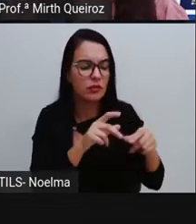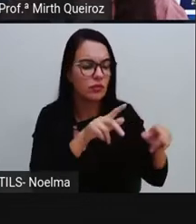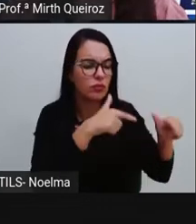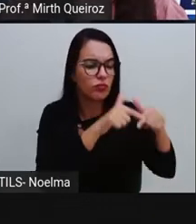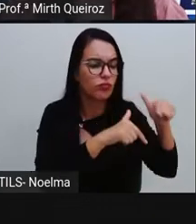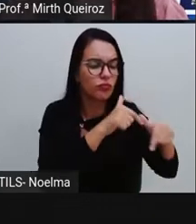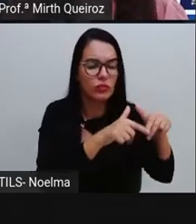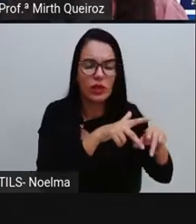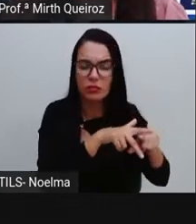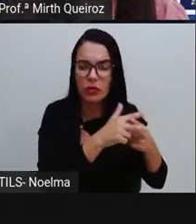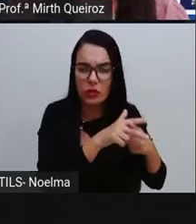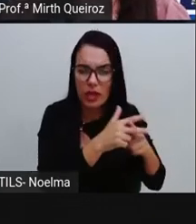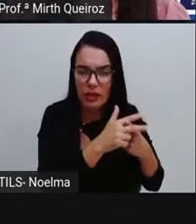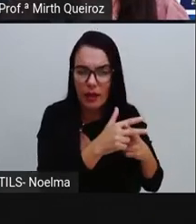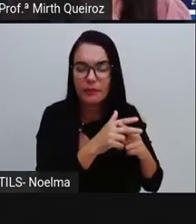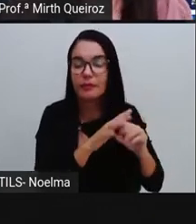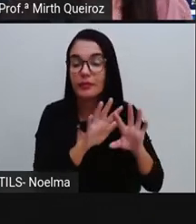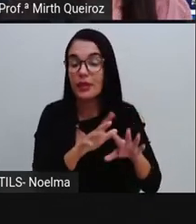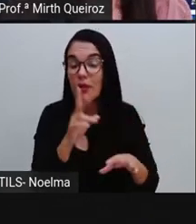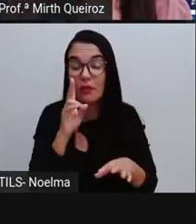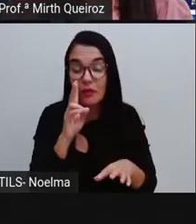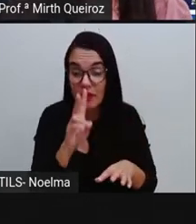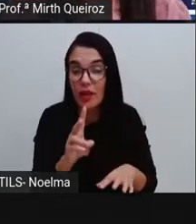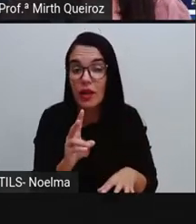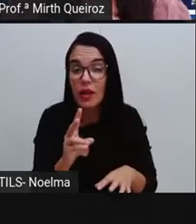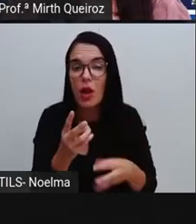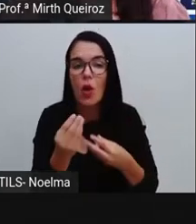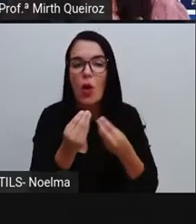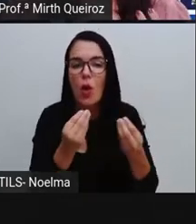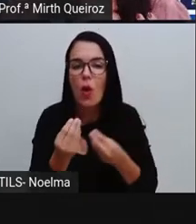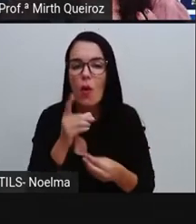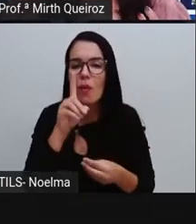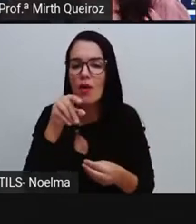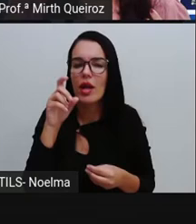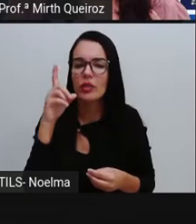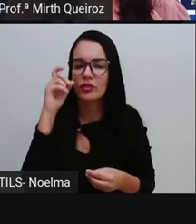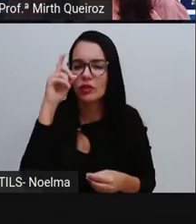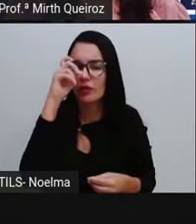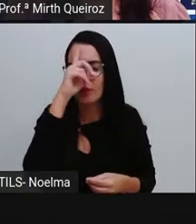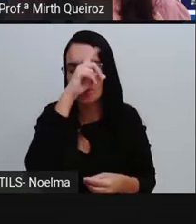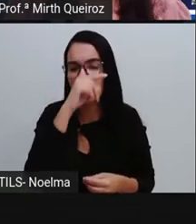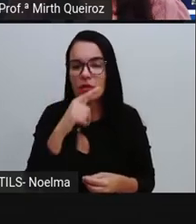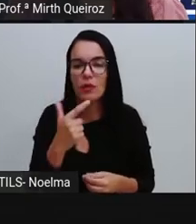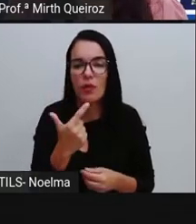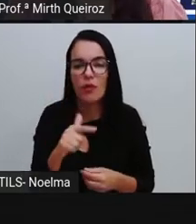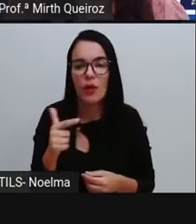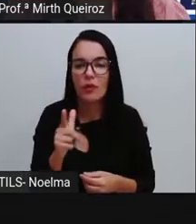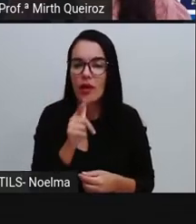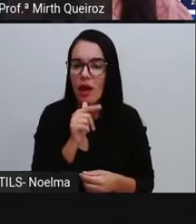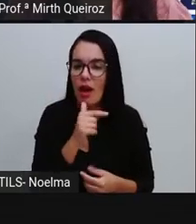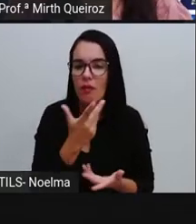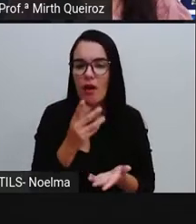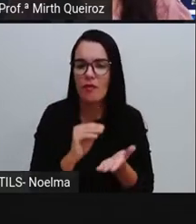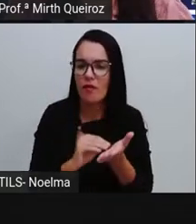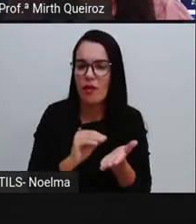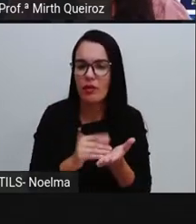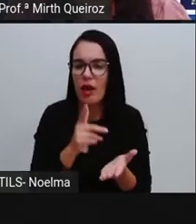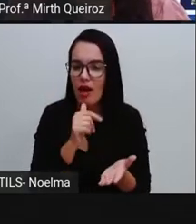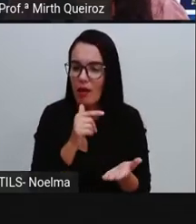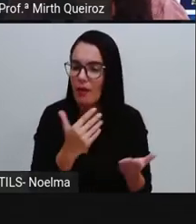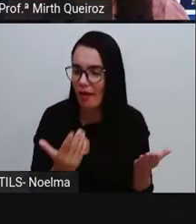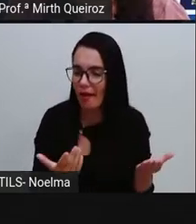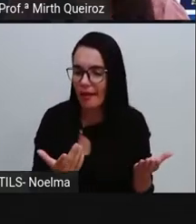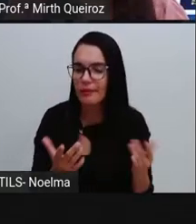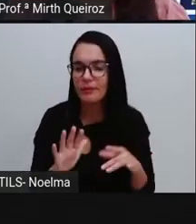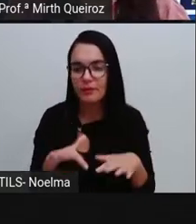começa a sentir a falta da água, a gente vê a importância dessa água na nossa vida, né? Tudo que a gente vai desenvolver ali em casa, de